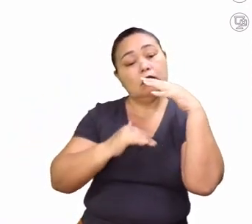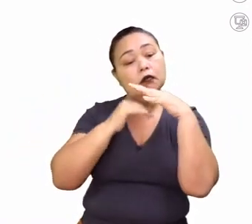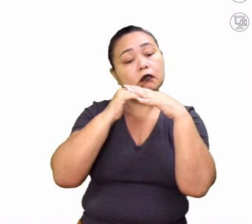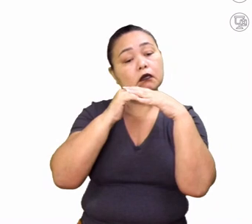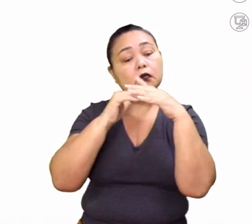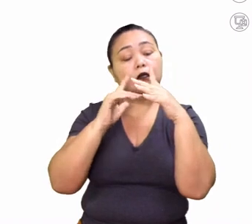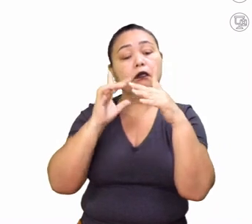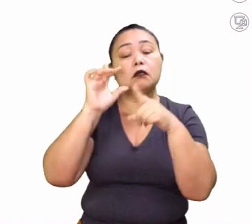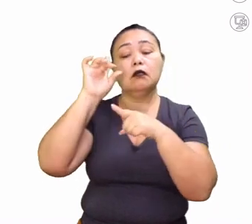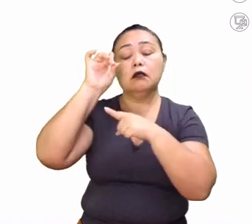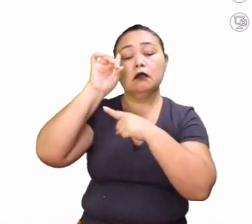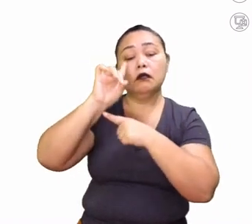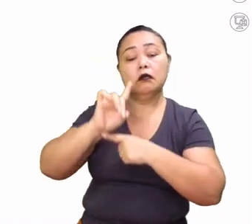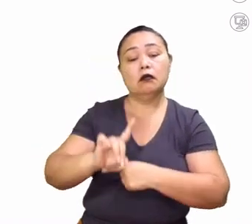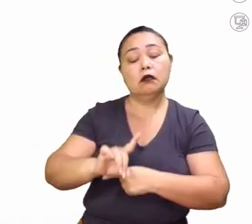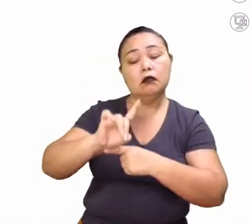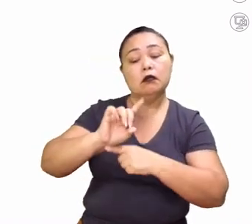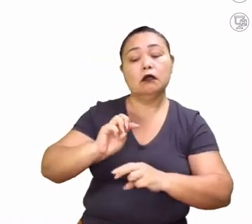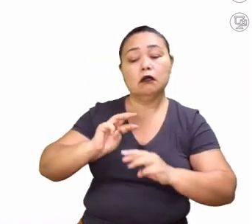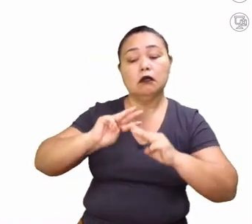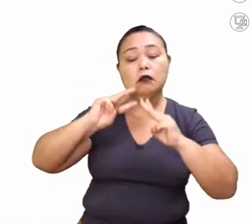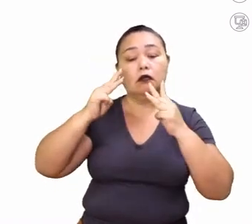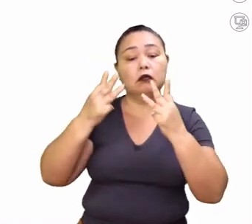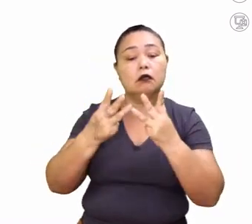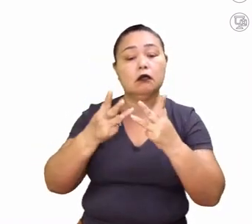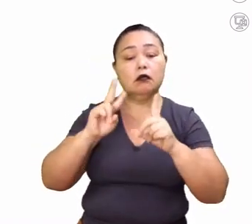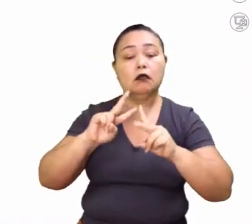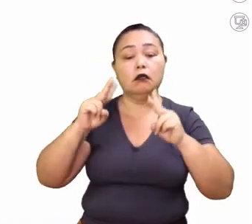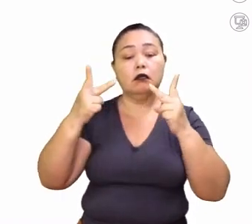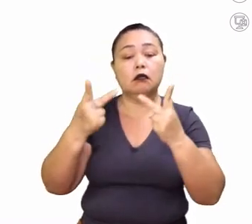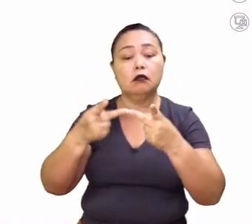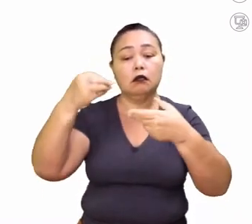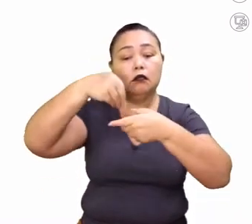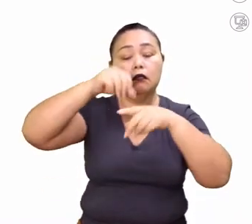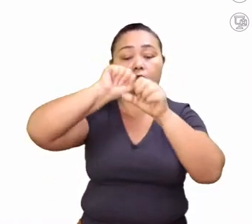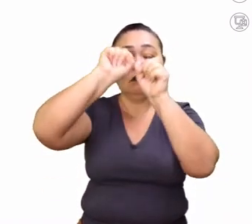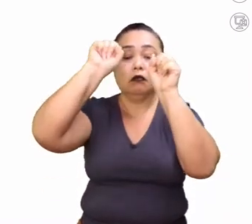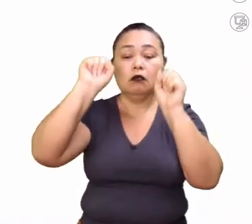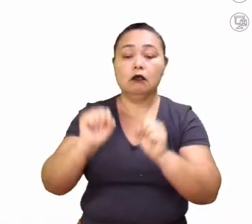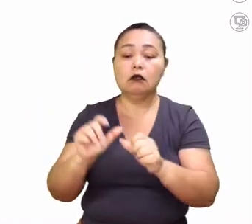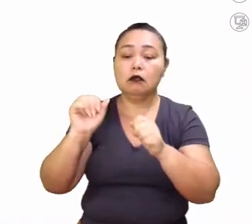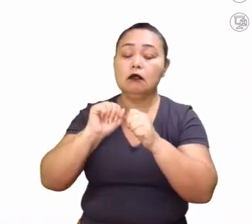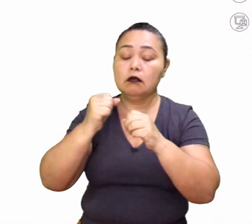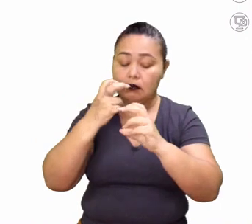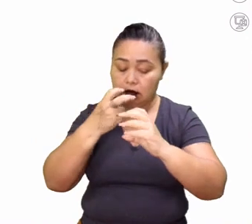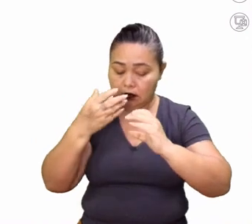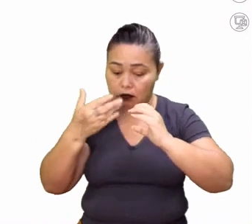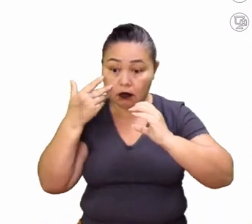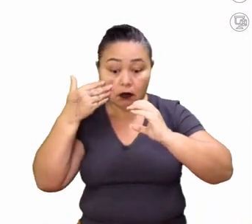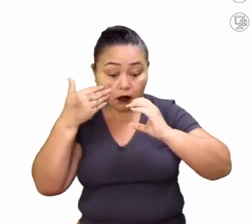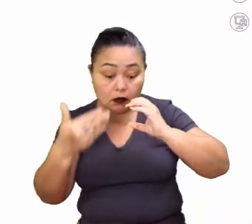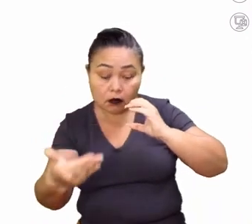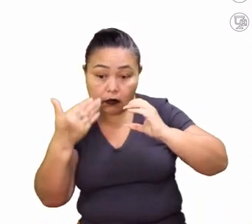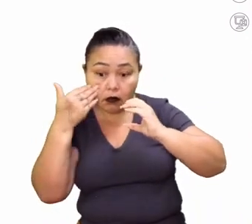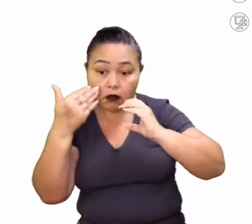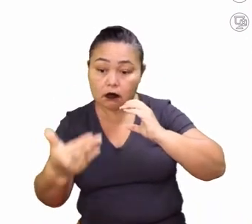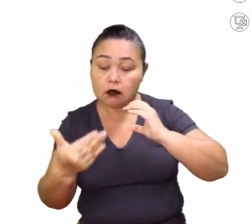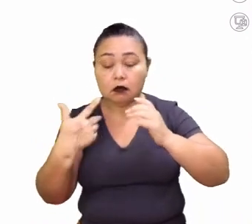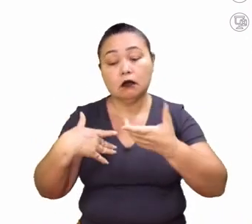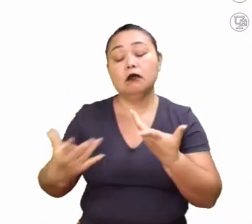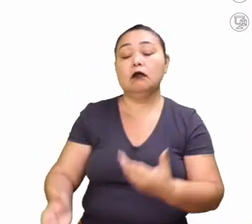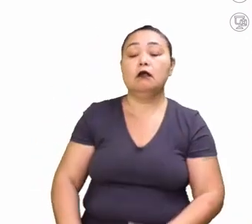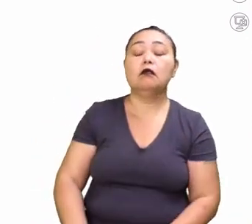pressão claro né densidade massa e volume nos sistemas a nível macroscópico não